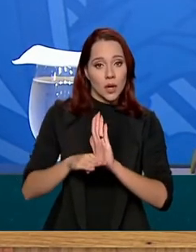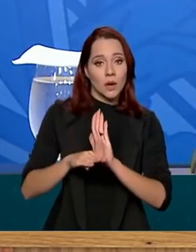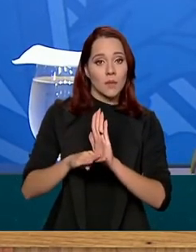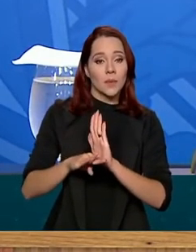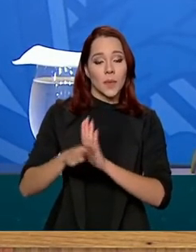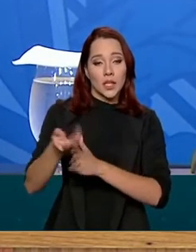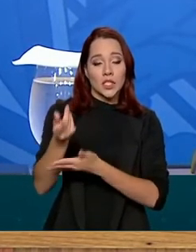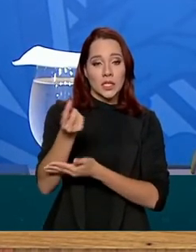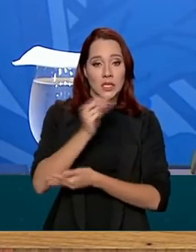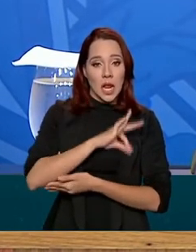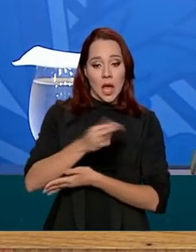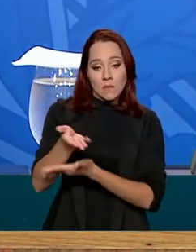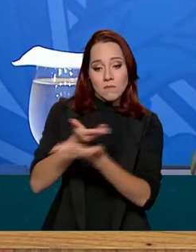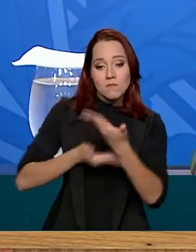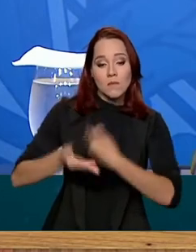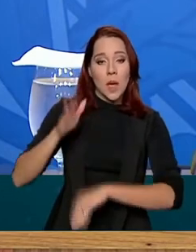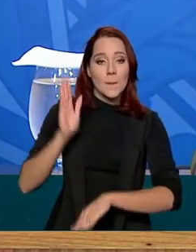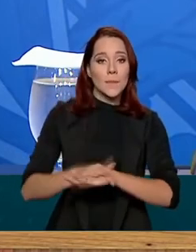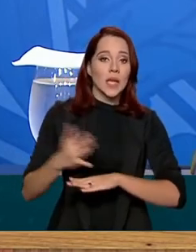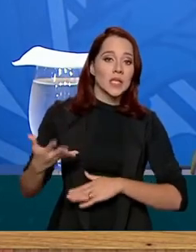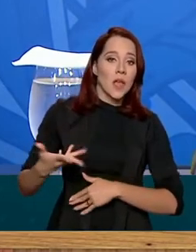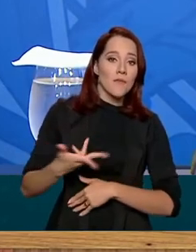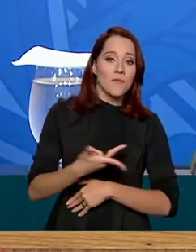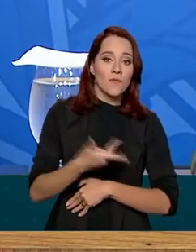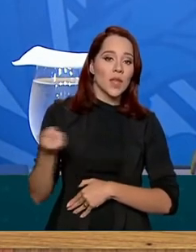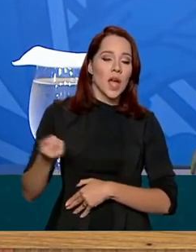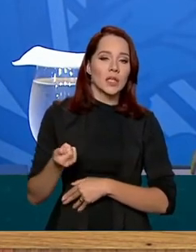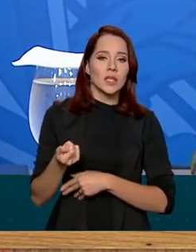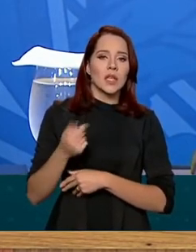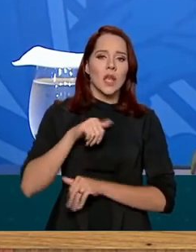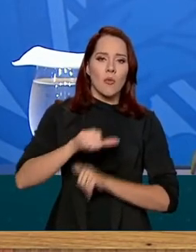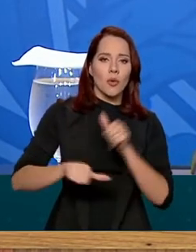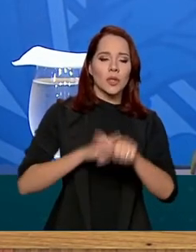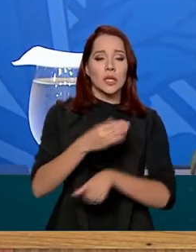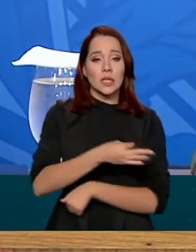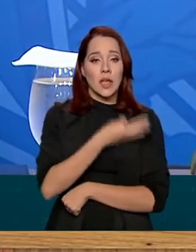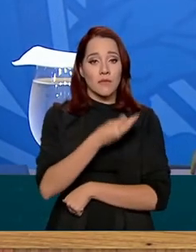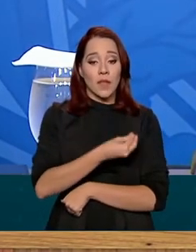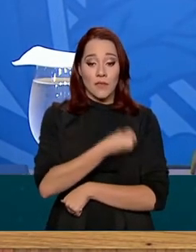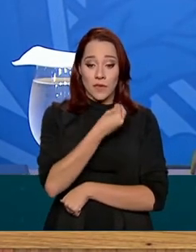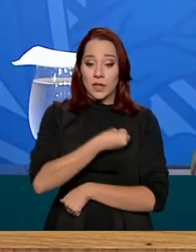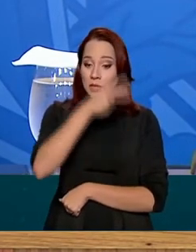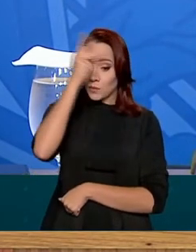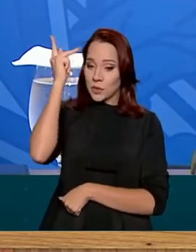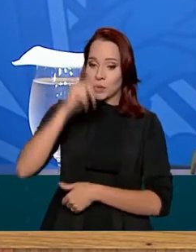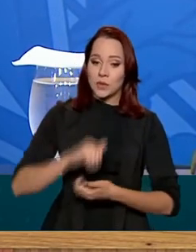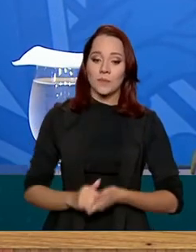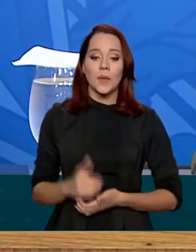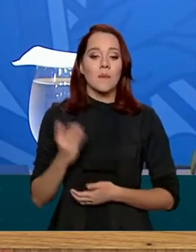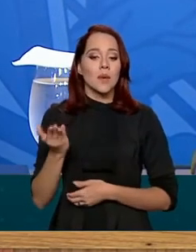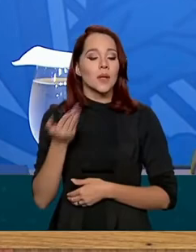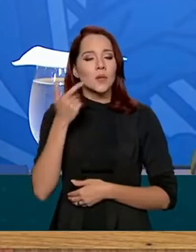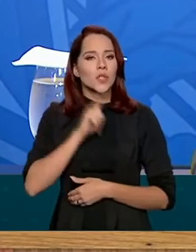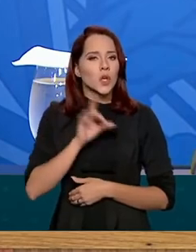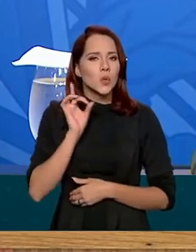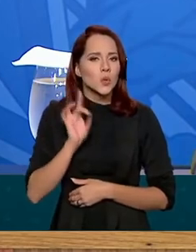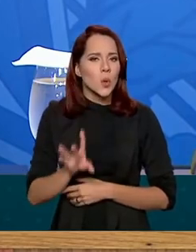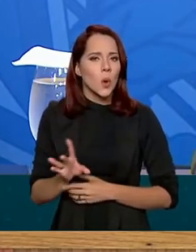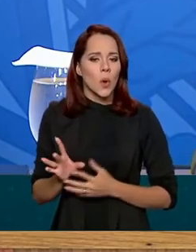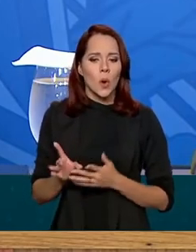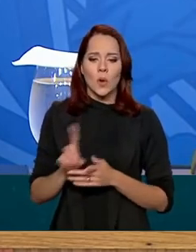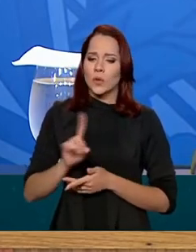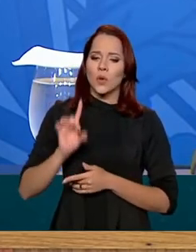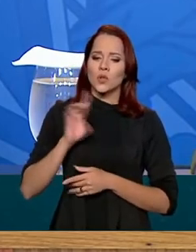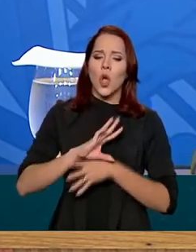de transferência de renda ele possa ser mais eficaz na transformação da vida dessas pessoas, para que ele seja não apenas, né,